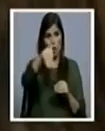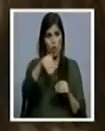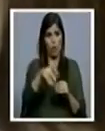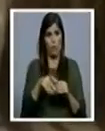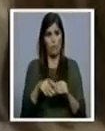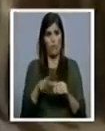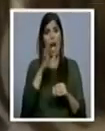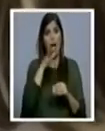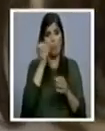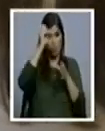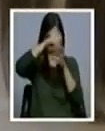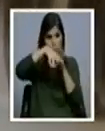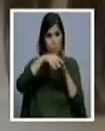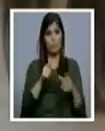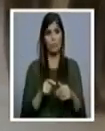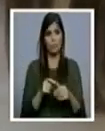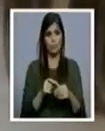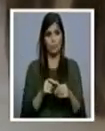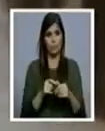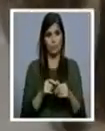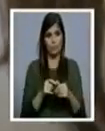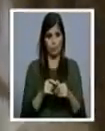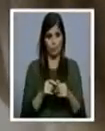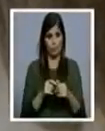numa solução de água